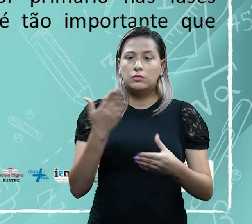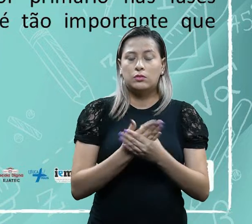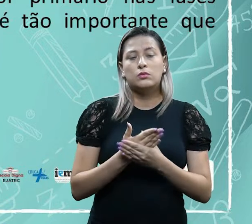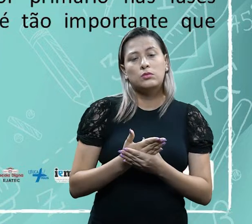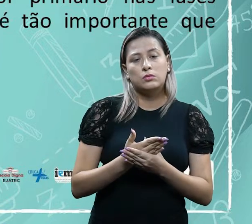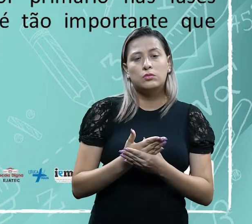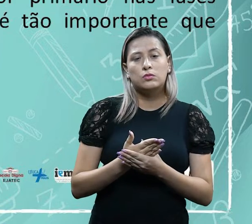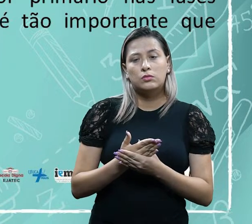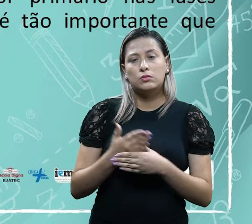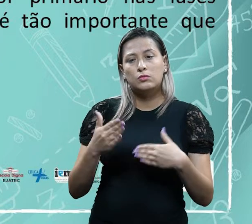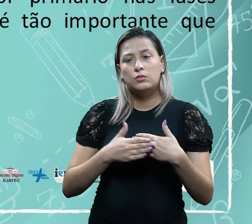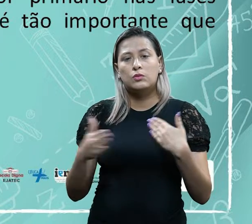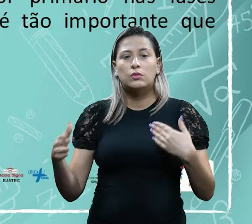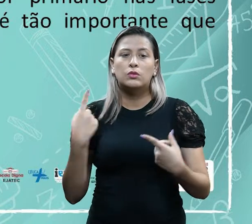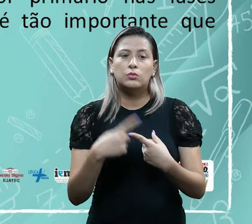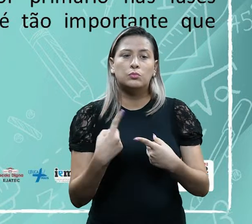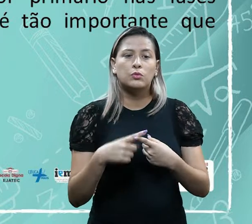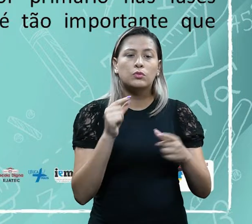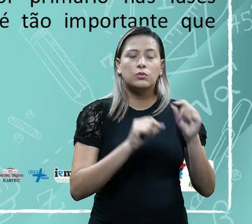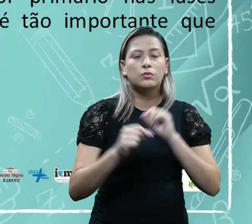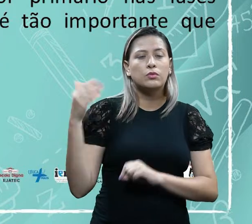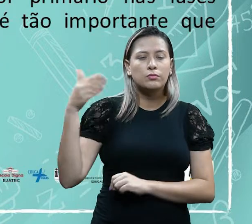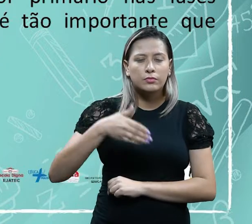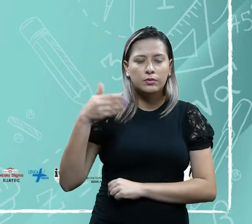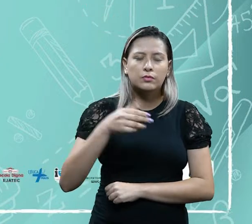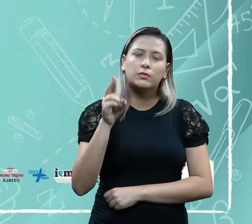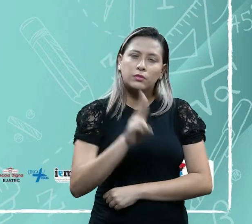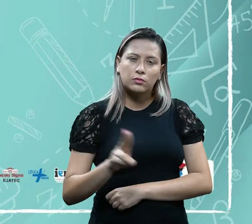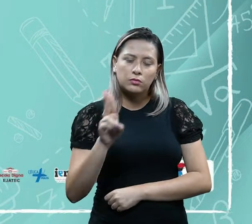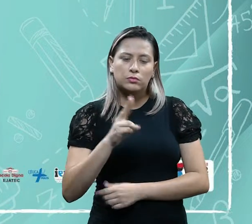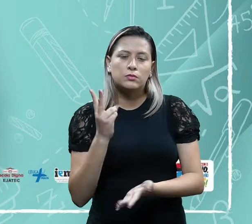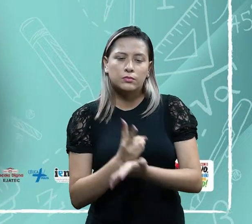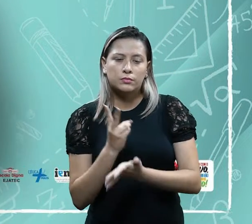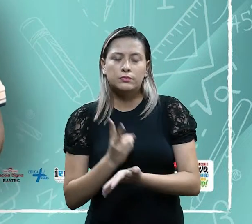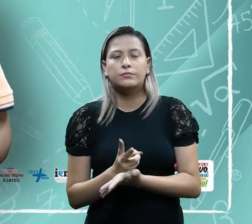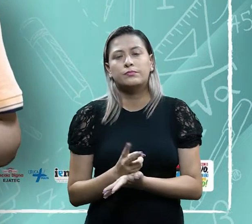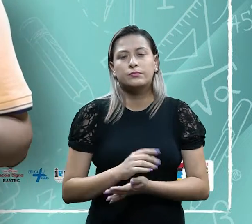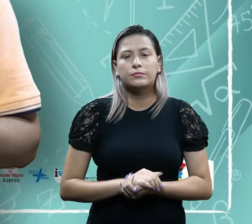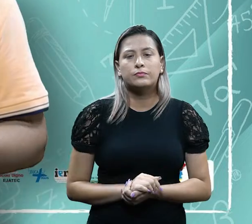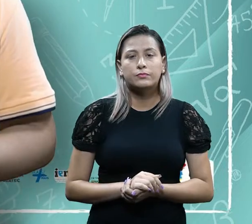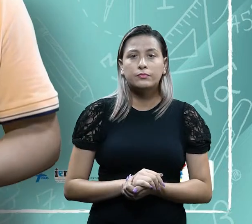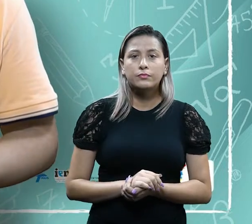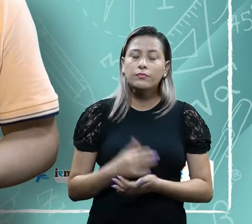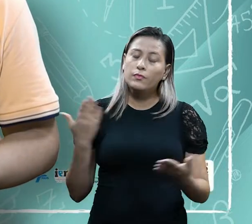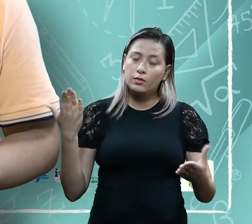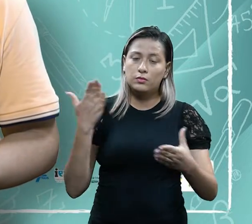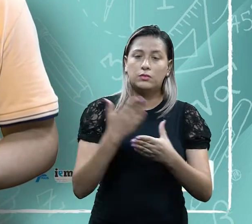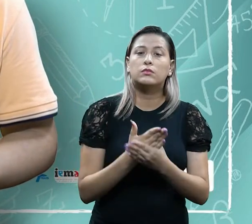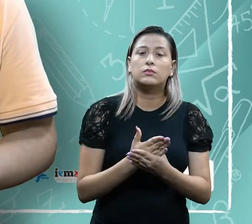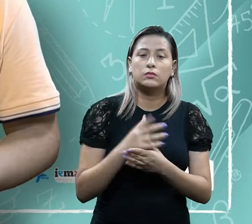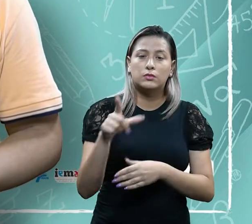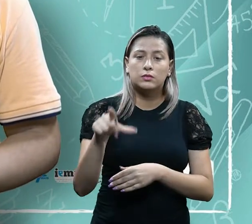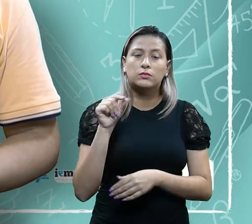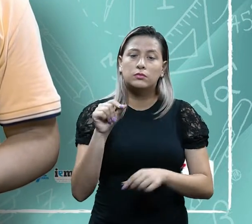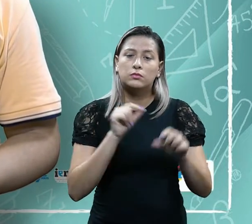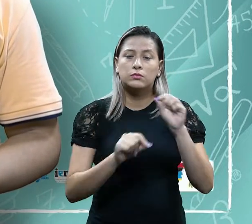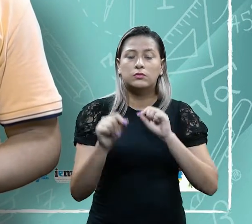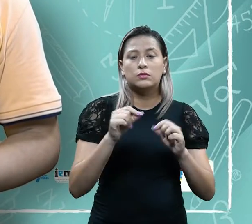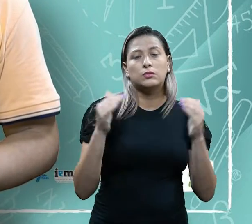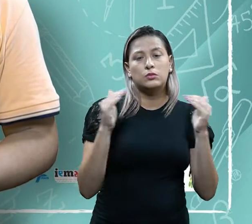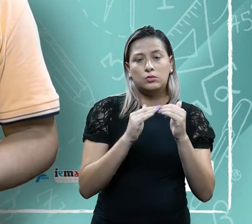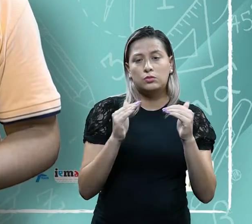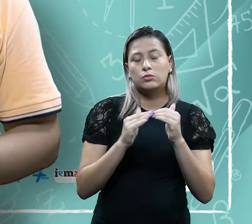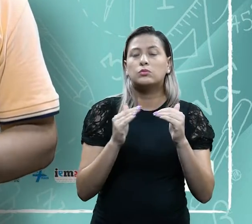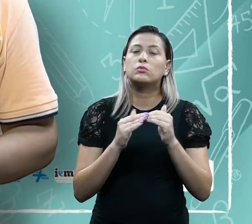porque a frequência, né, de uso é alta. Como nós falamos, esses arquivos eles vão ser classificados de acordo